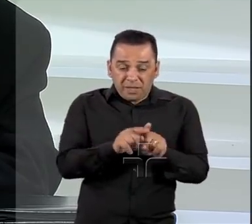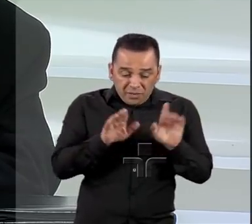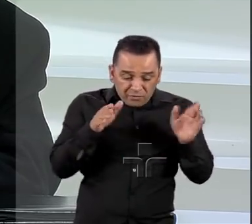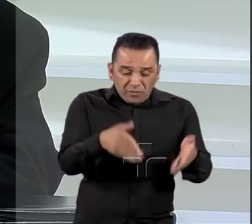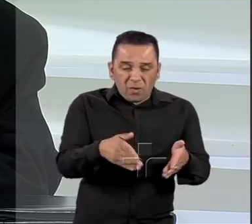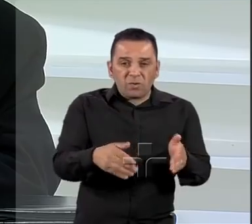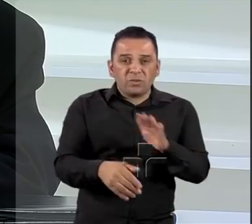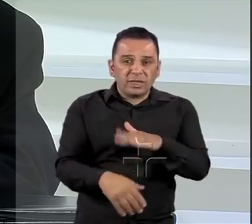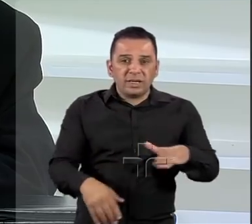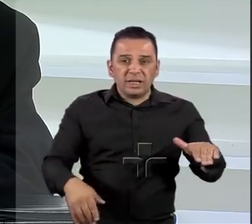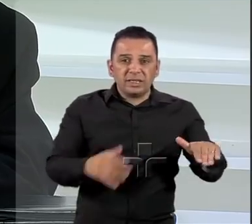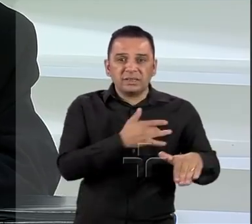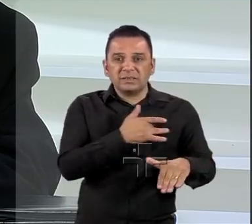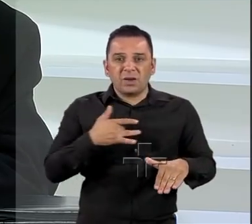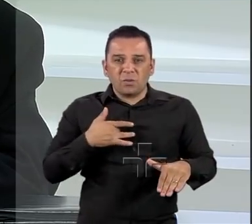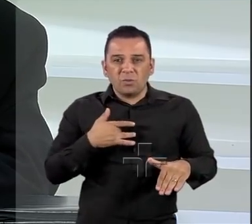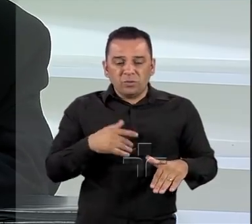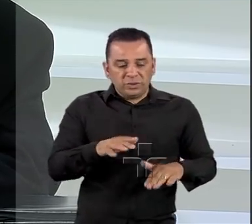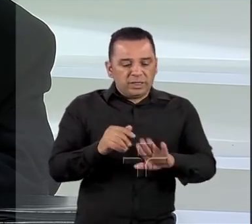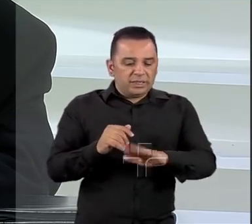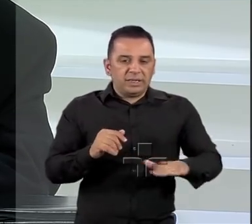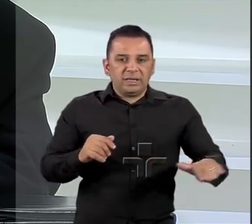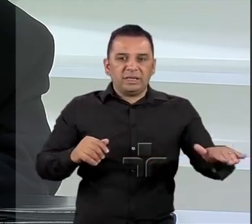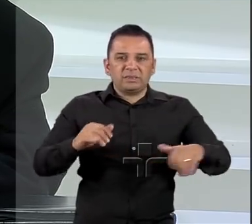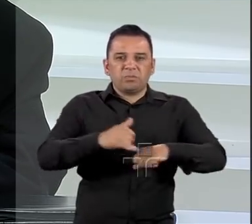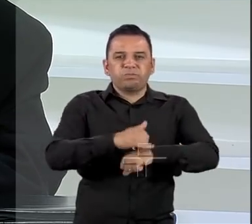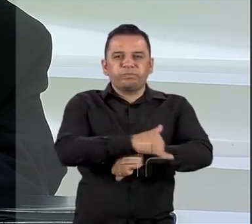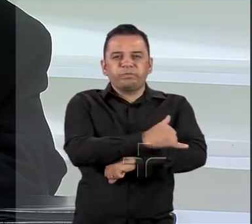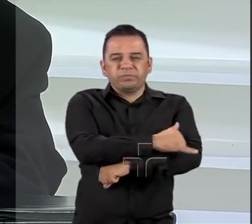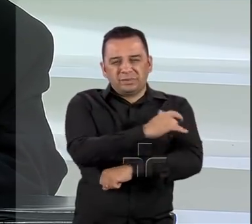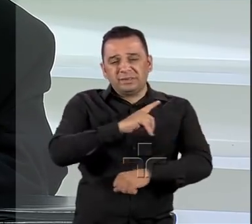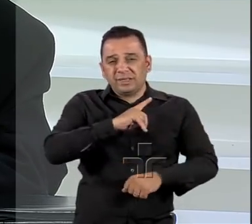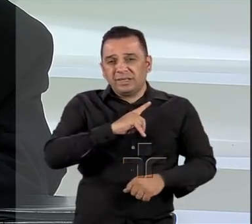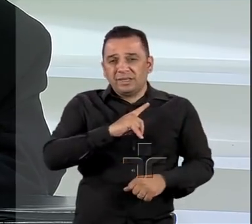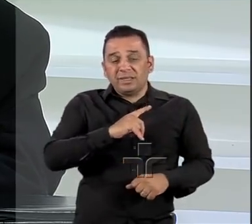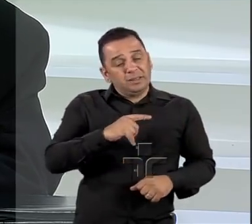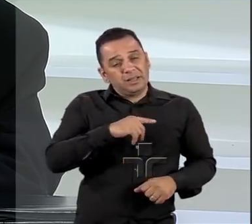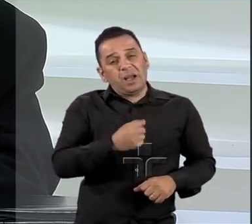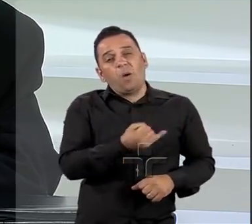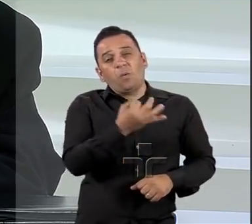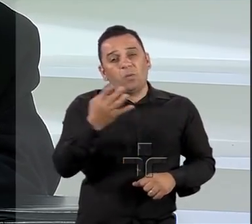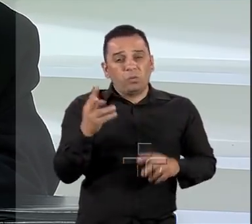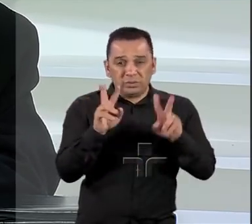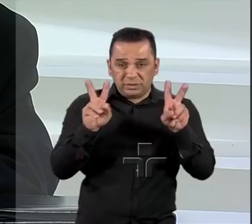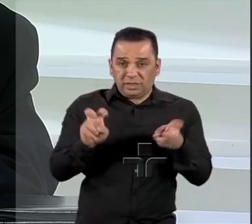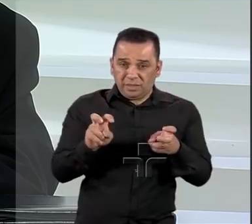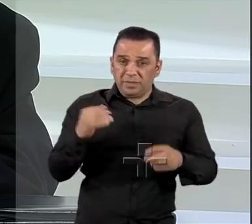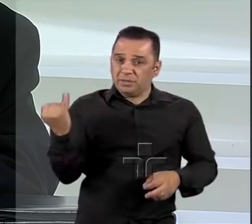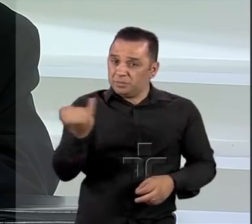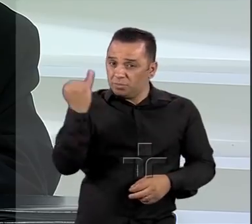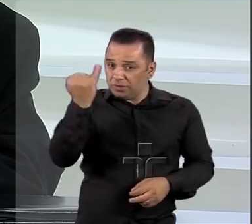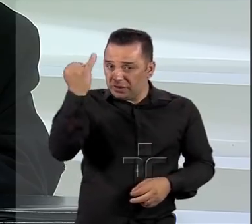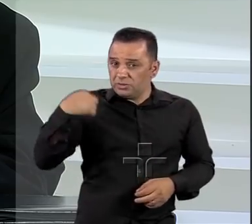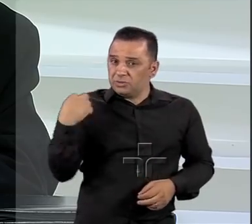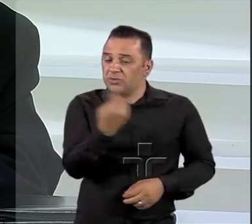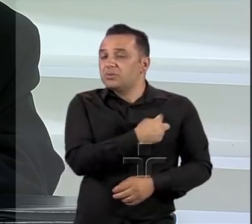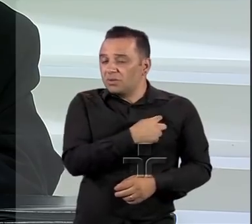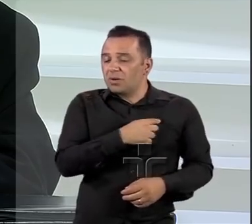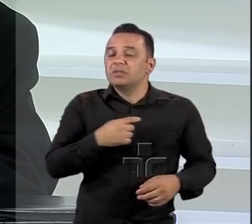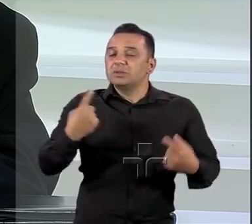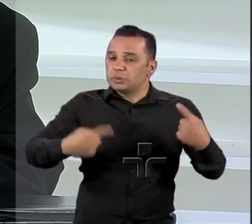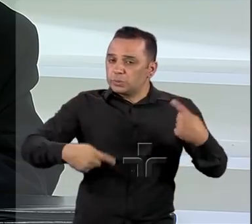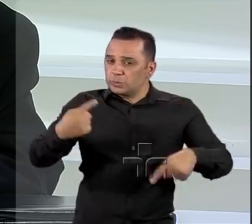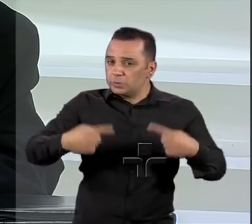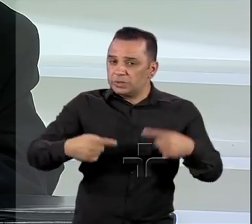crianças, a questão da obesidade, do sobrepeso infantil, tem alguns temas muito importantes que precisam ser vistos.